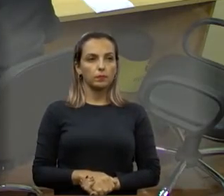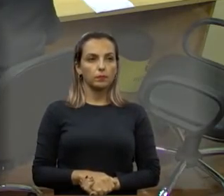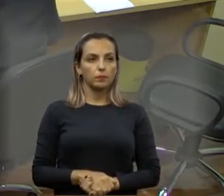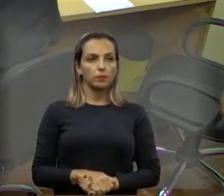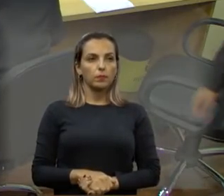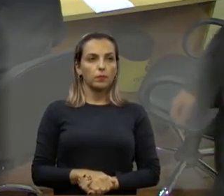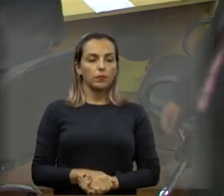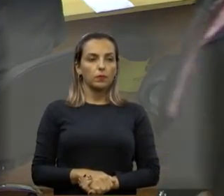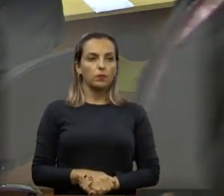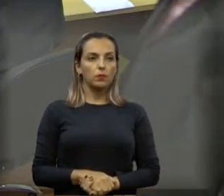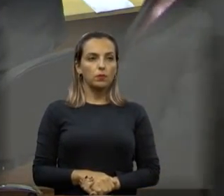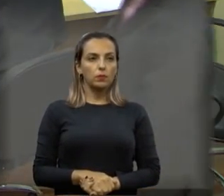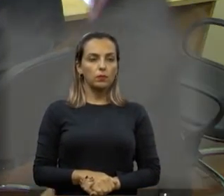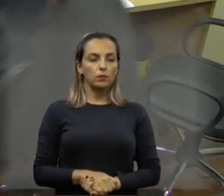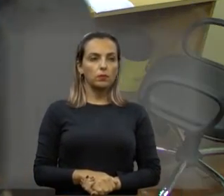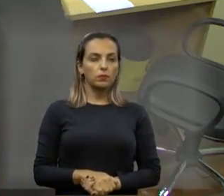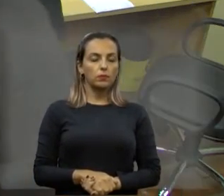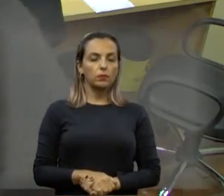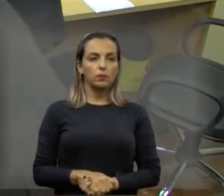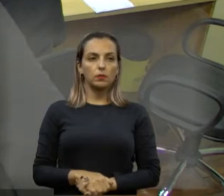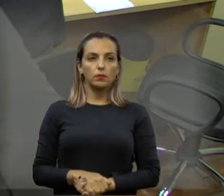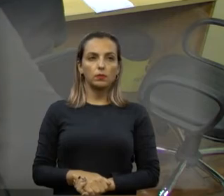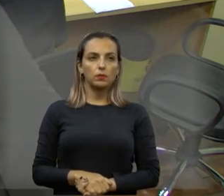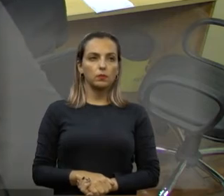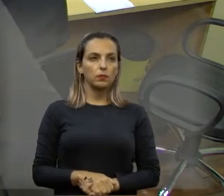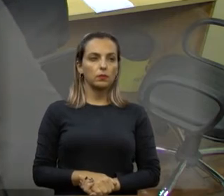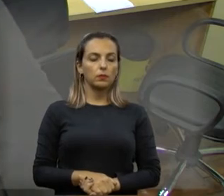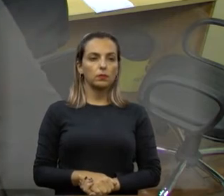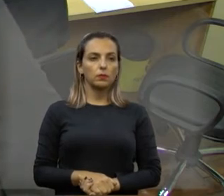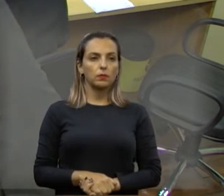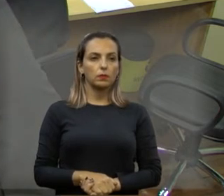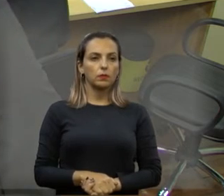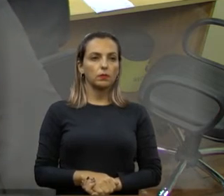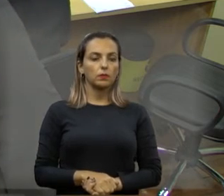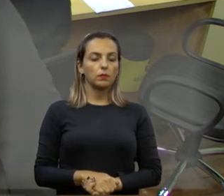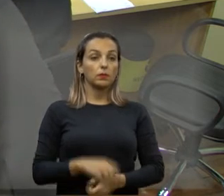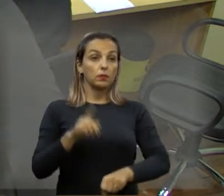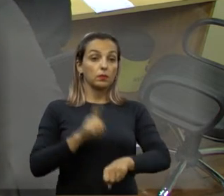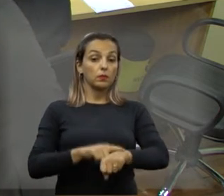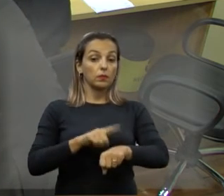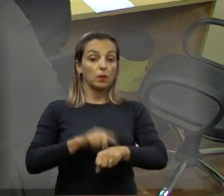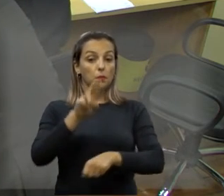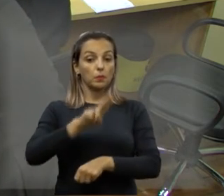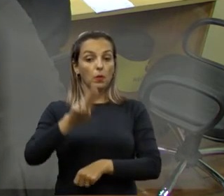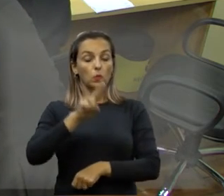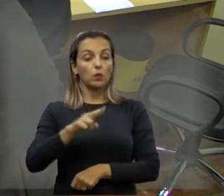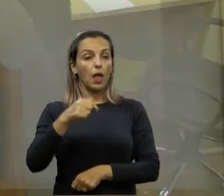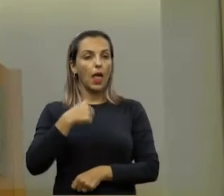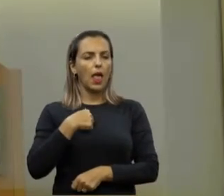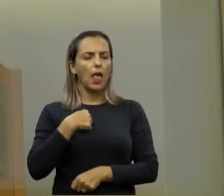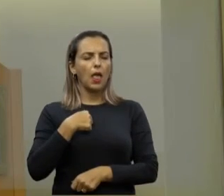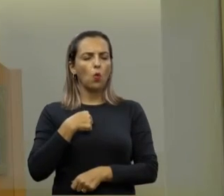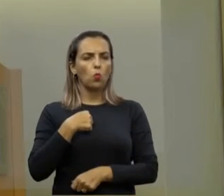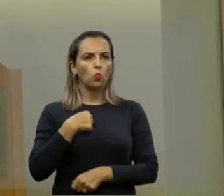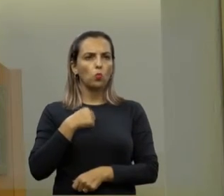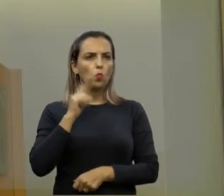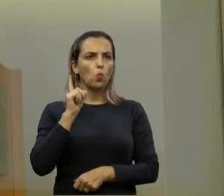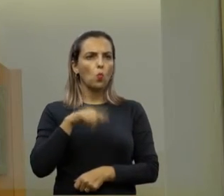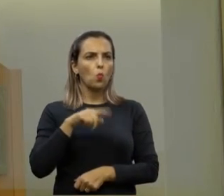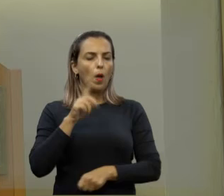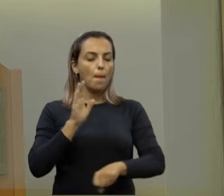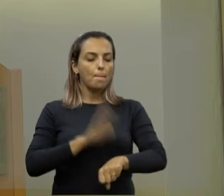Oi gente sobre a minha reserva causar neste momento e nenhum momento e nenhum momento